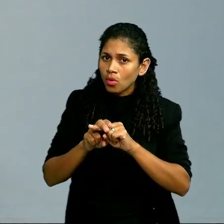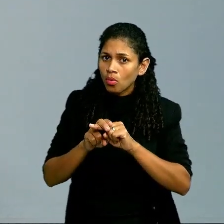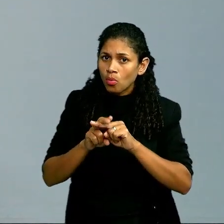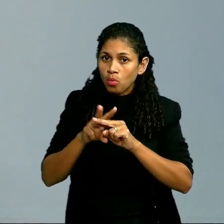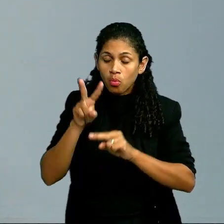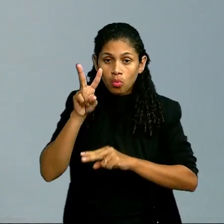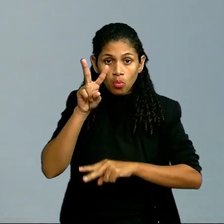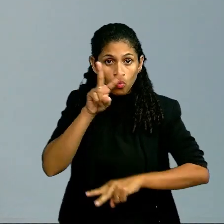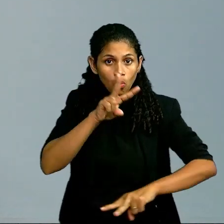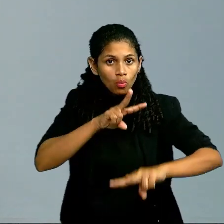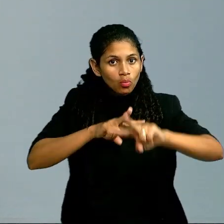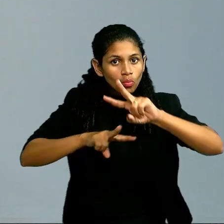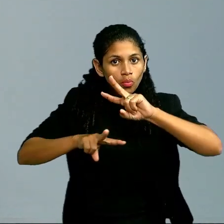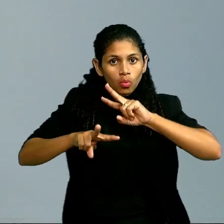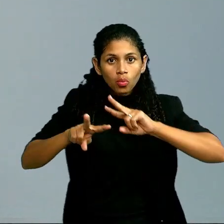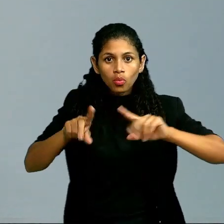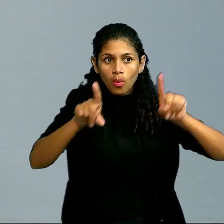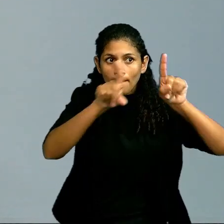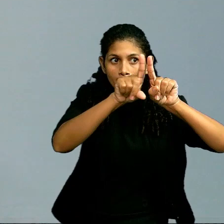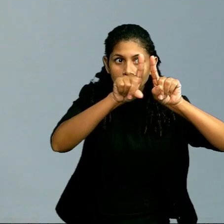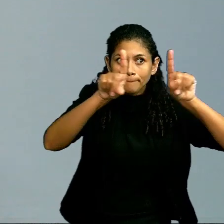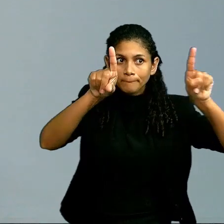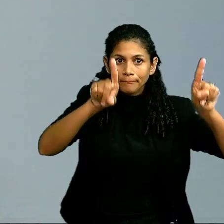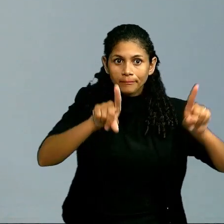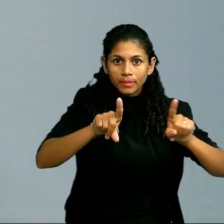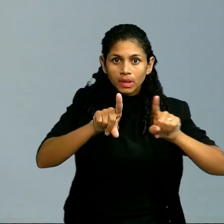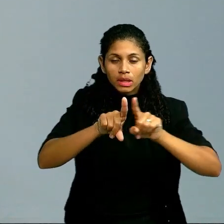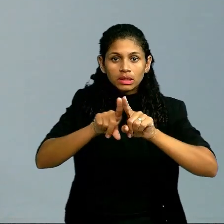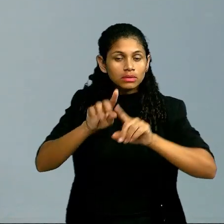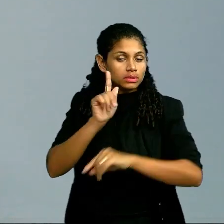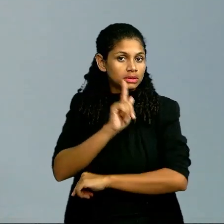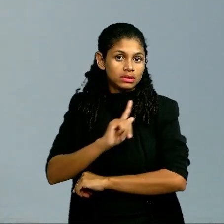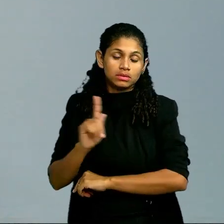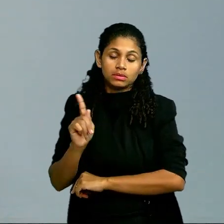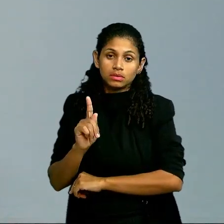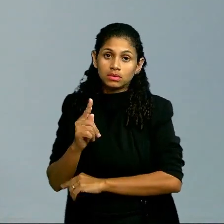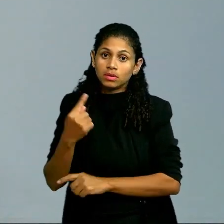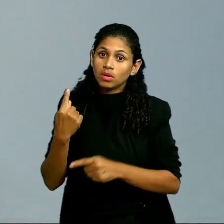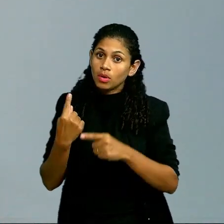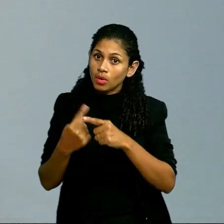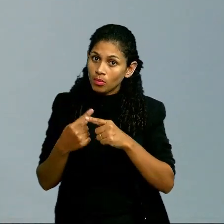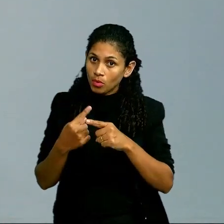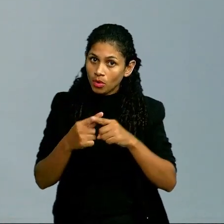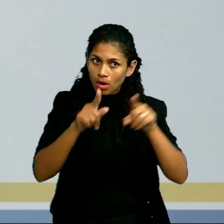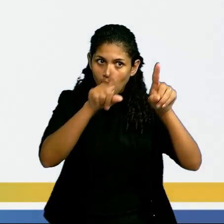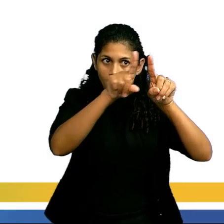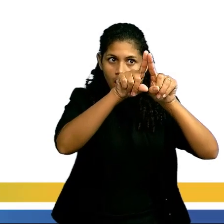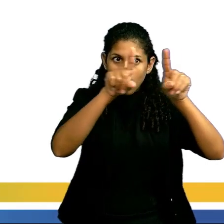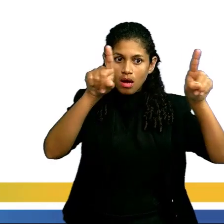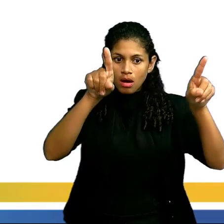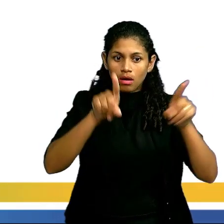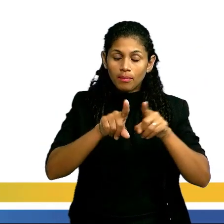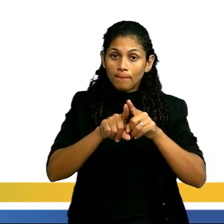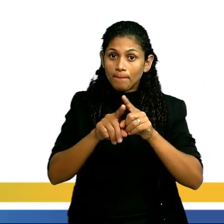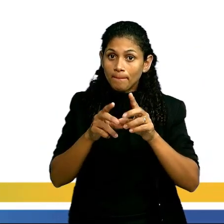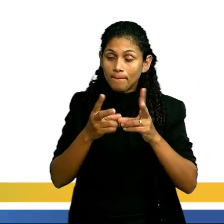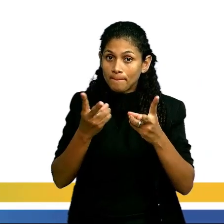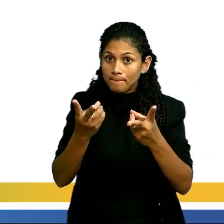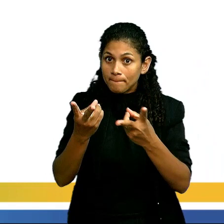cerâmica. Observe o que vai dizer a questão. A cerâmica, às vezes, pode atrapalhar.